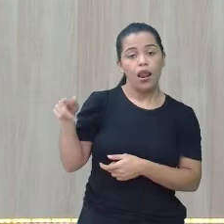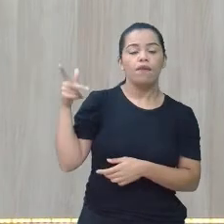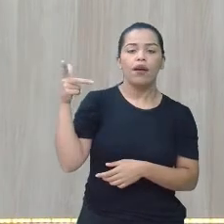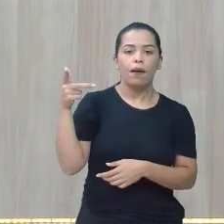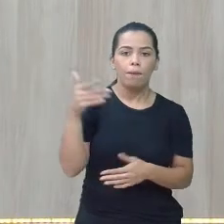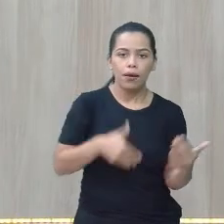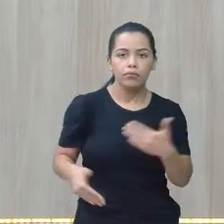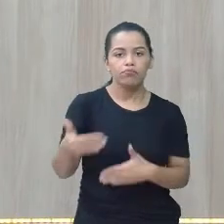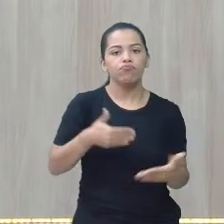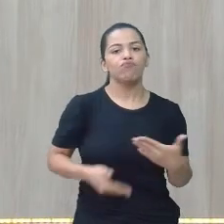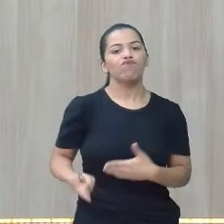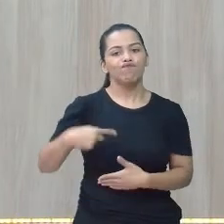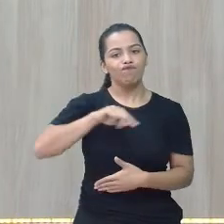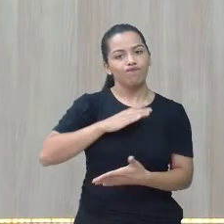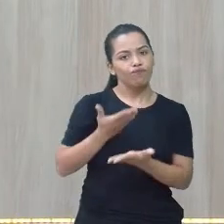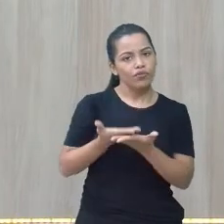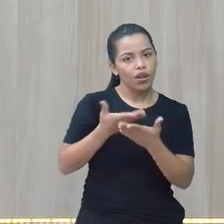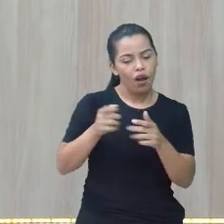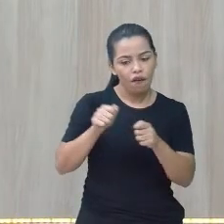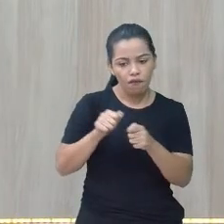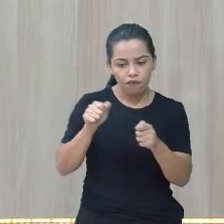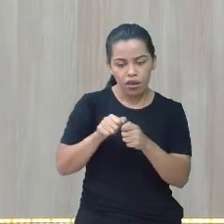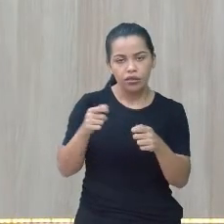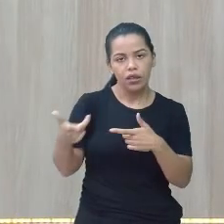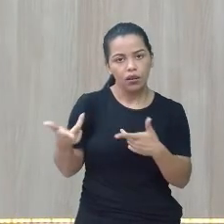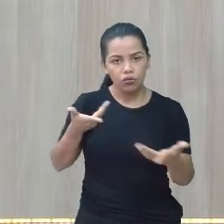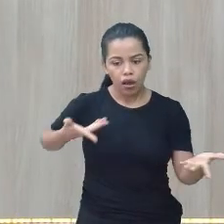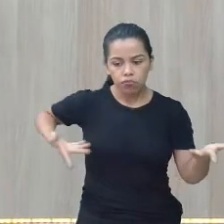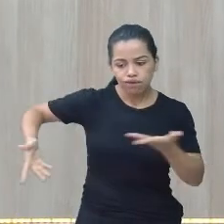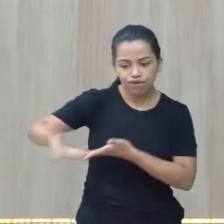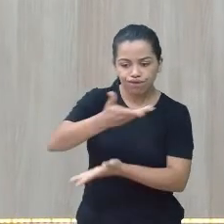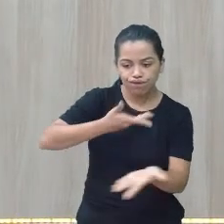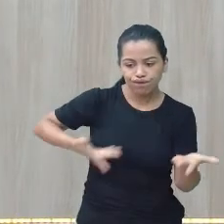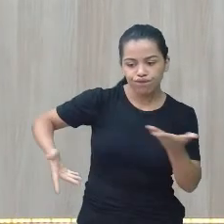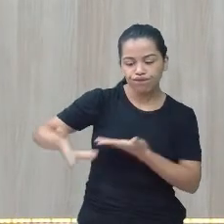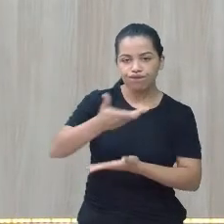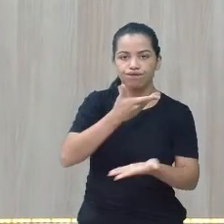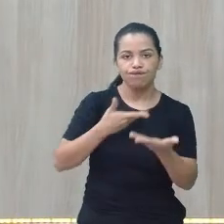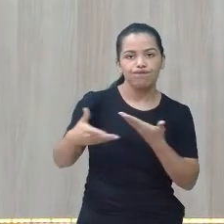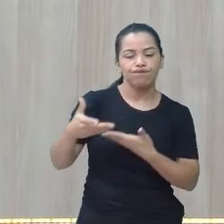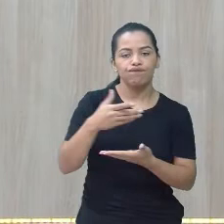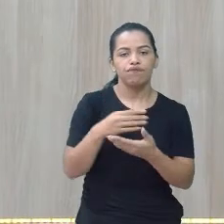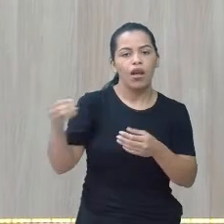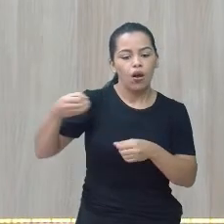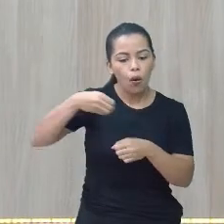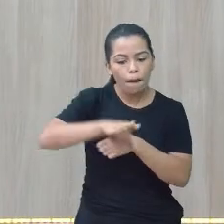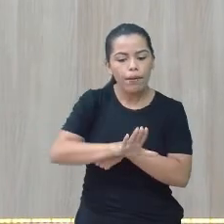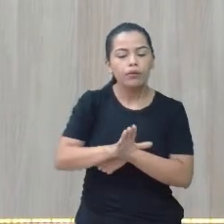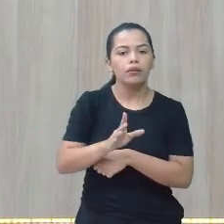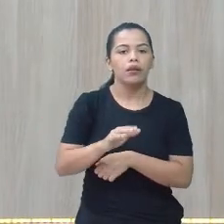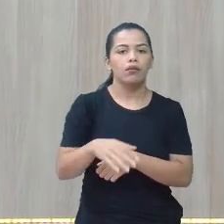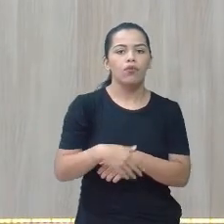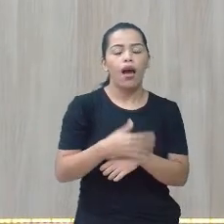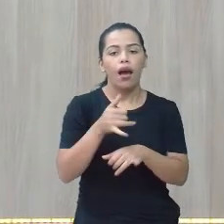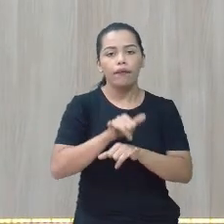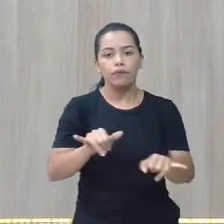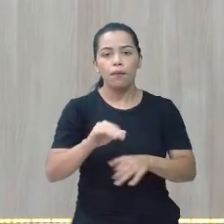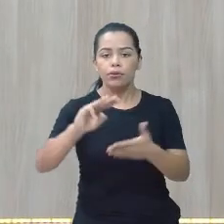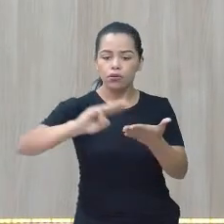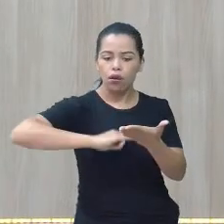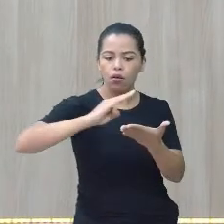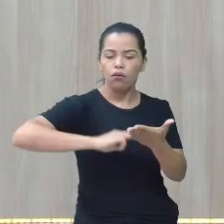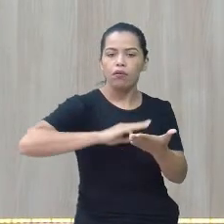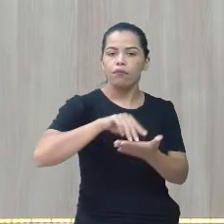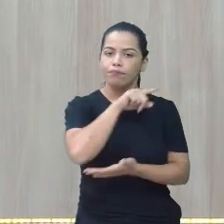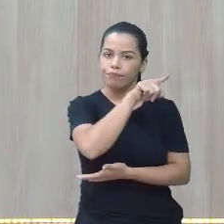fazendo a moderação, mandando para a gente aqui as informações que vocês escrevem lá no chat, tá certo? Mas se você já